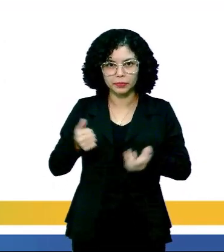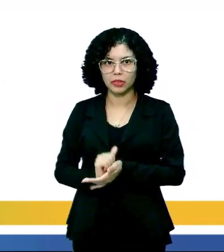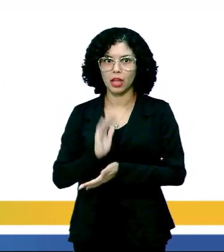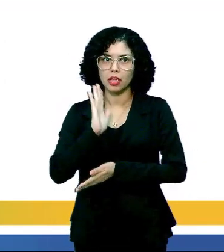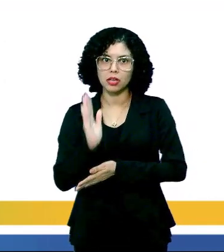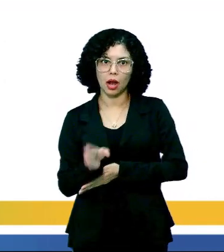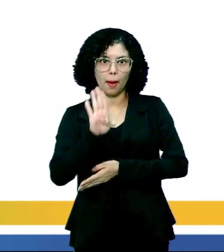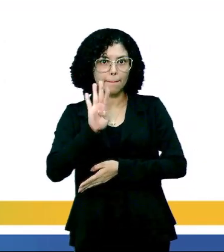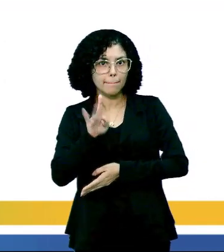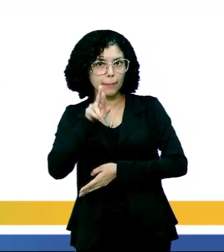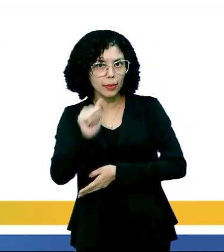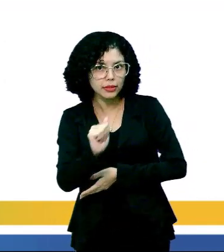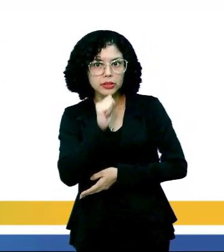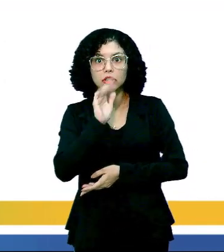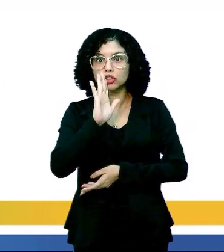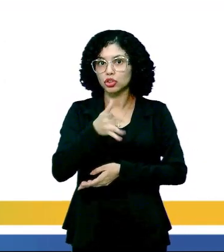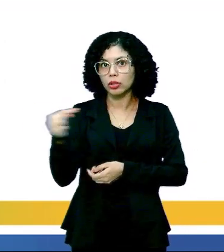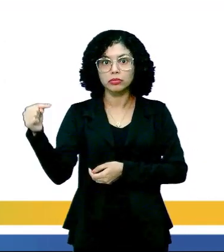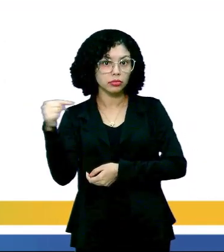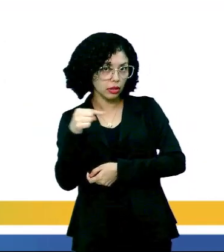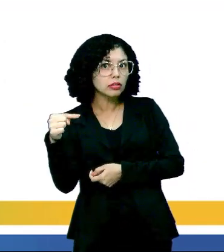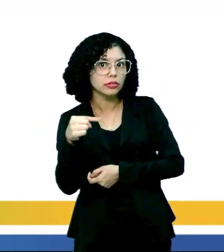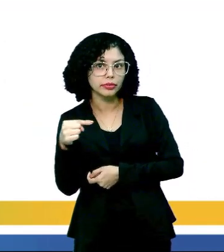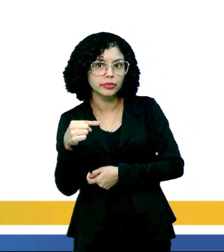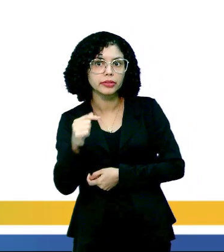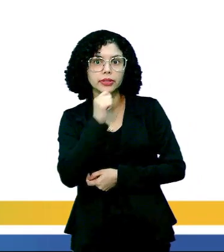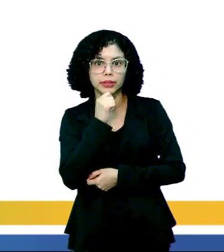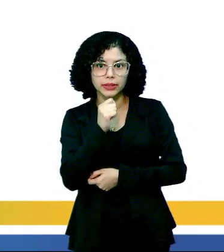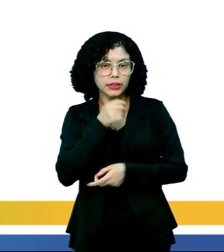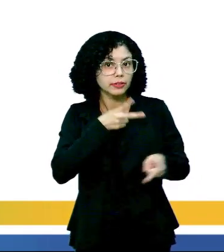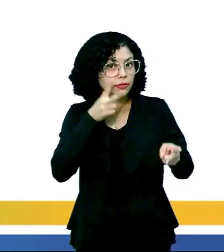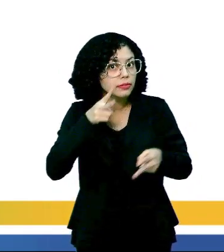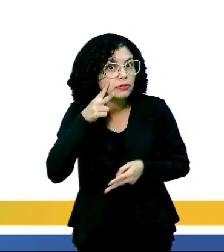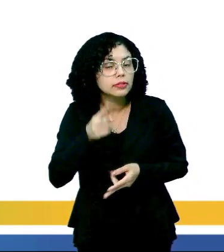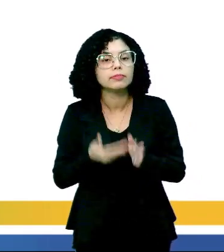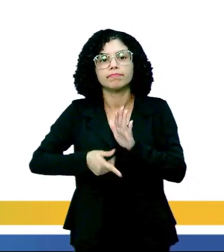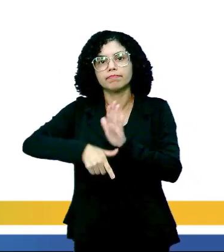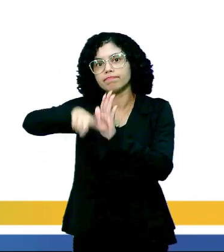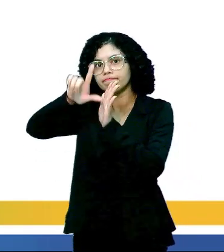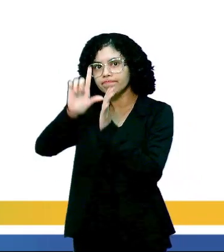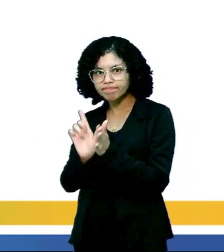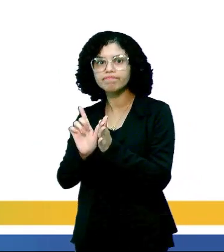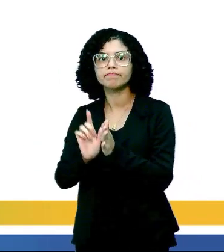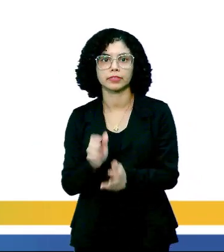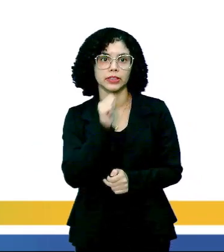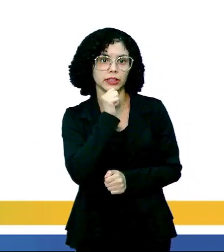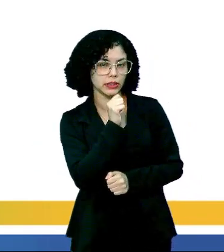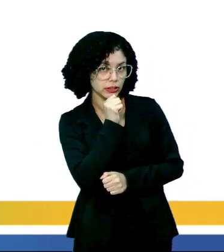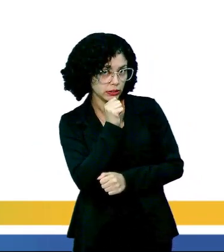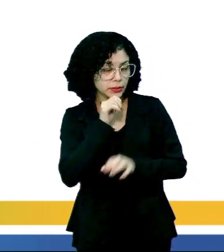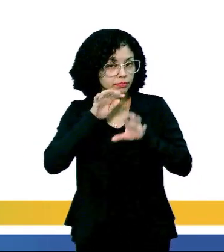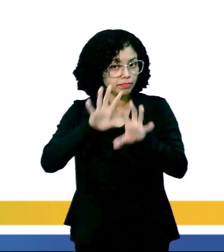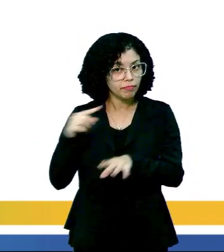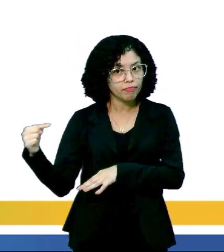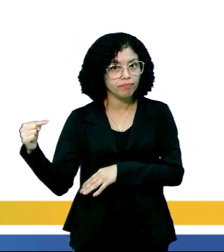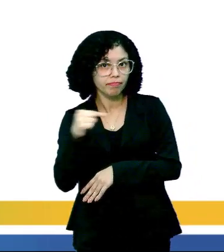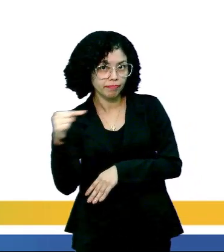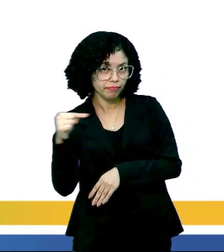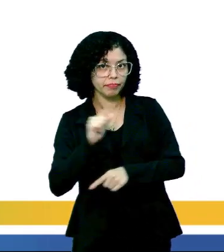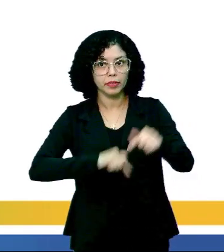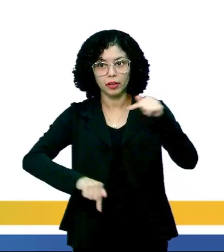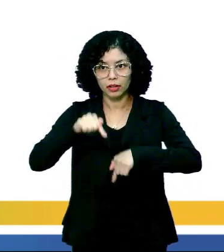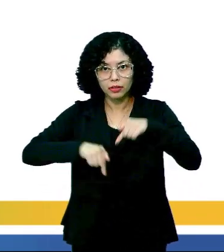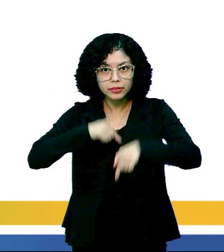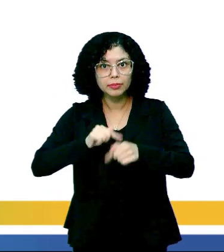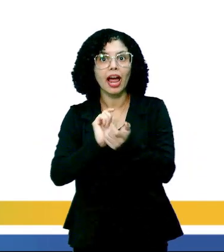radiação beta, ela é uma partícula negativa, nós vimos isso anteriormente. Logo, nós sabemos que o negativo na química